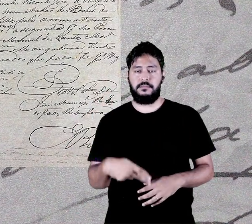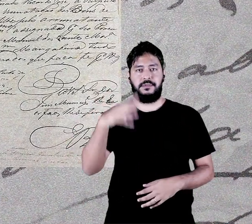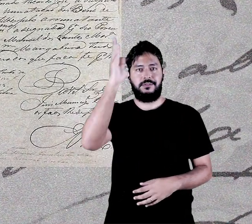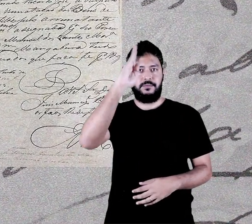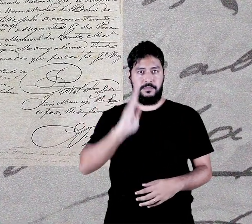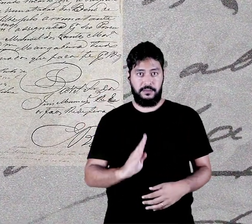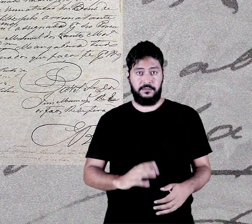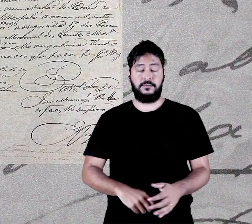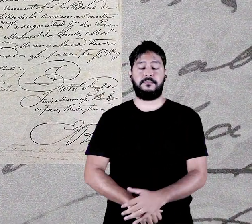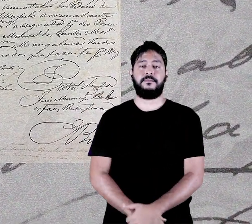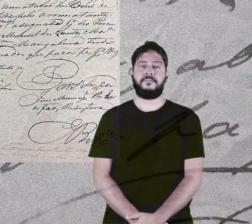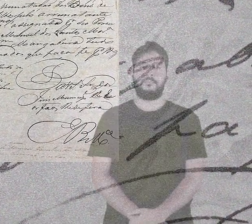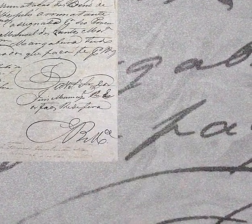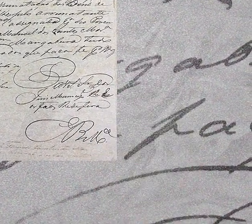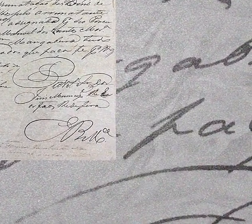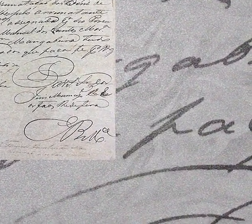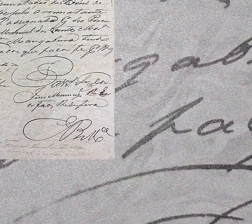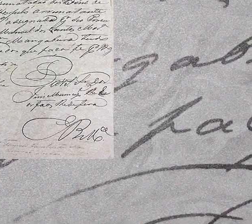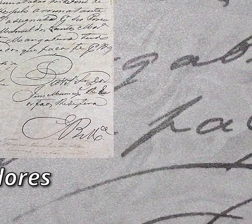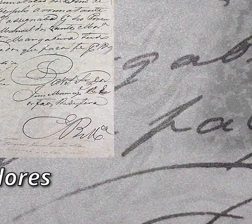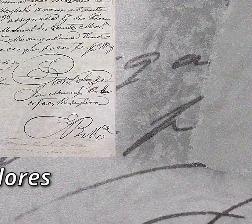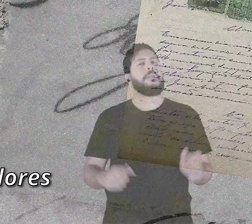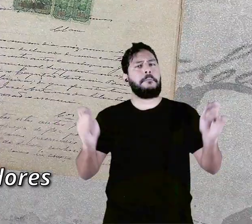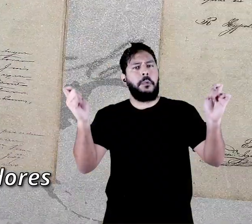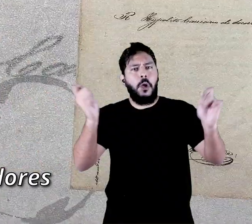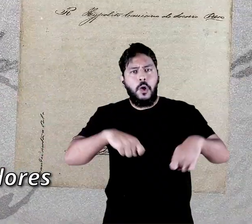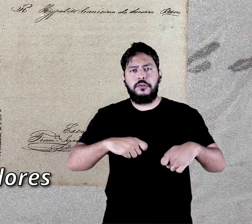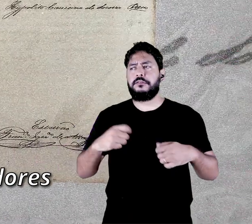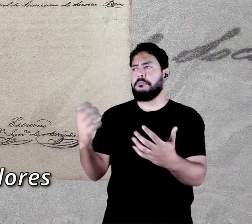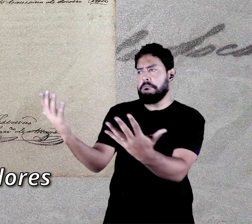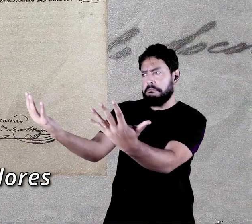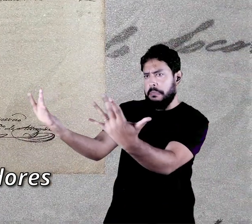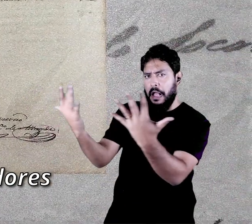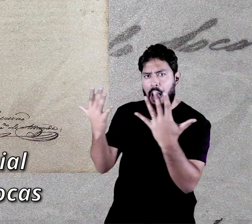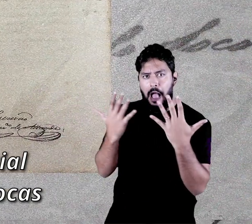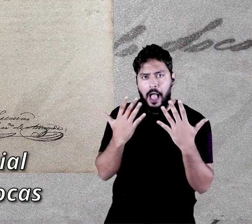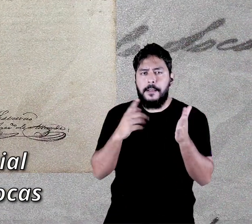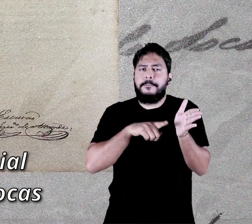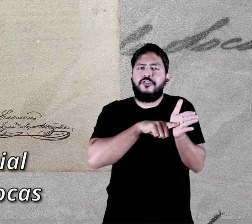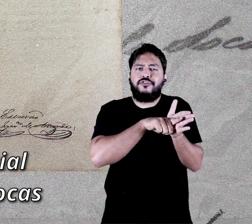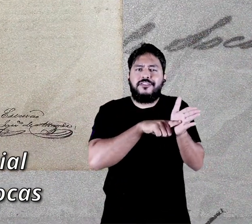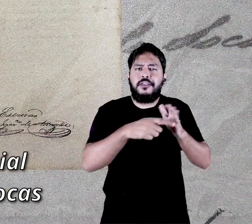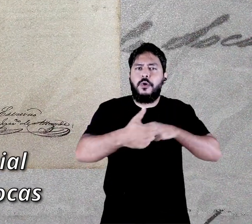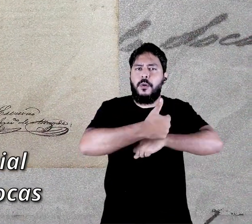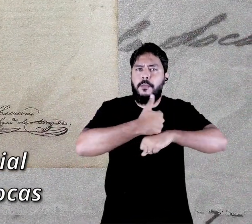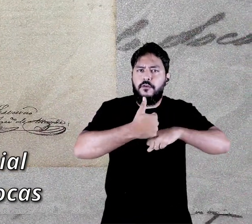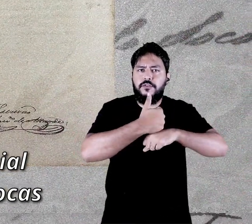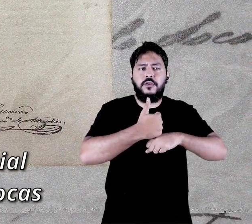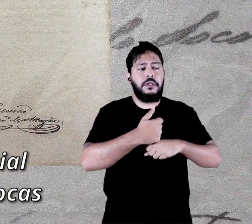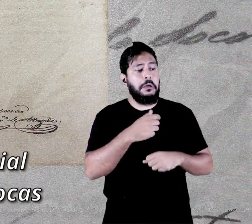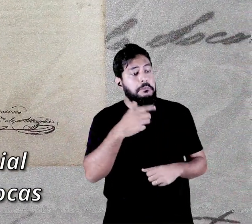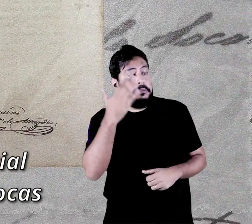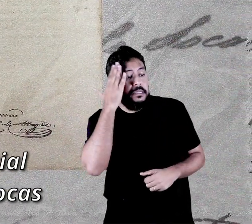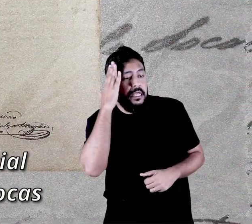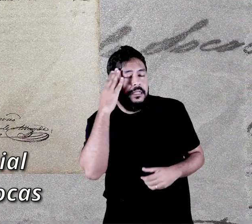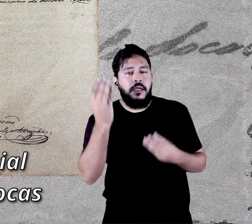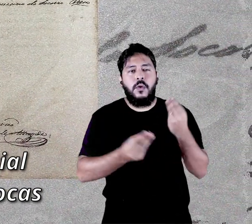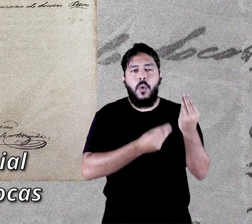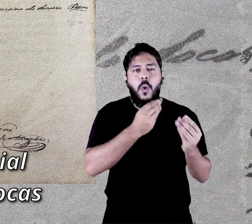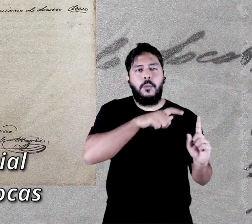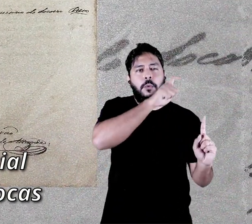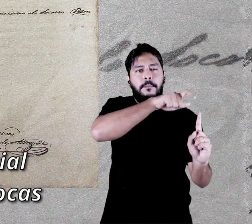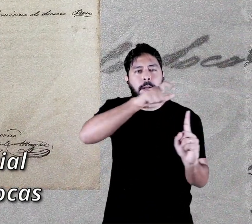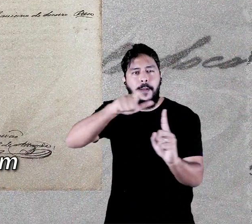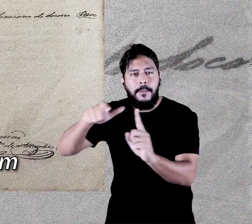processos judiciais do acervo do Memorial da Justiça, possibilitando aos pesquisadores adentrarem no universo social dos indivíduos de